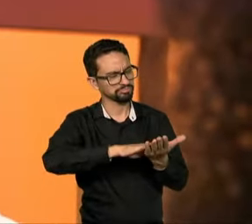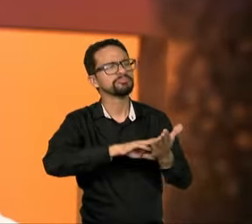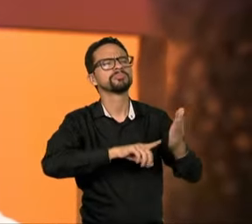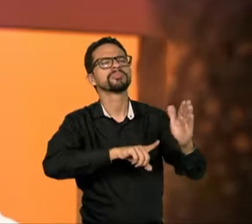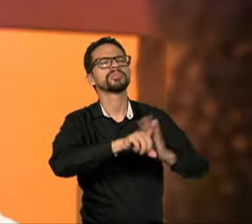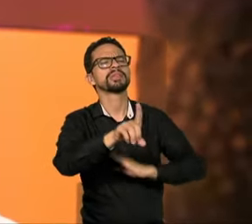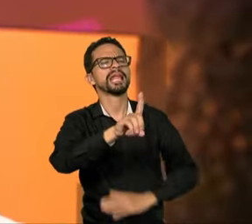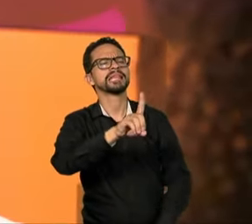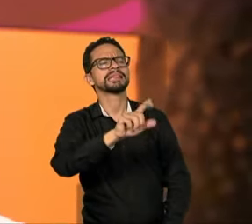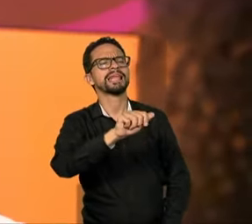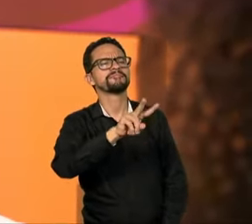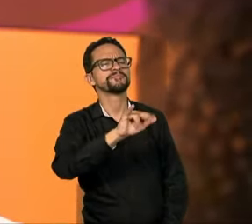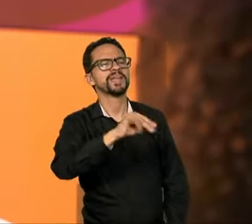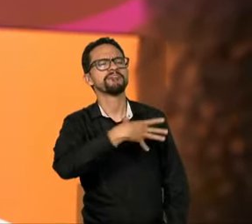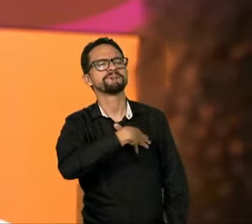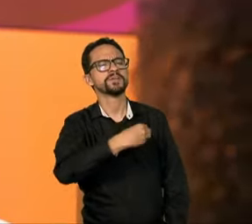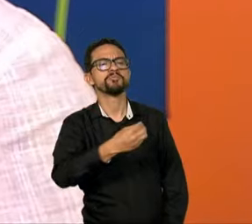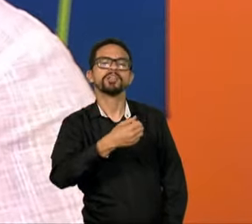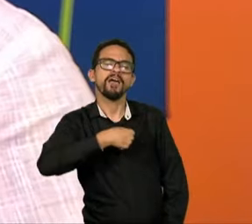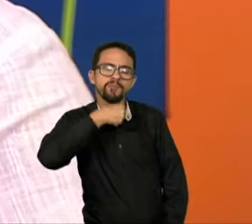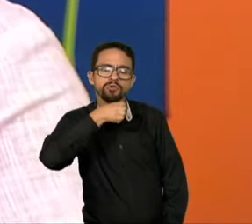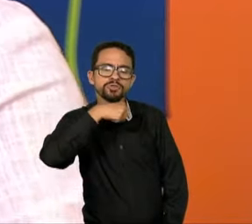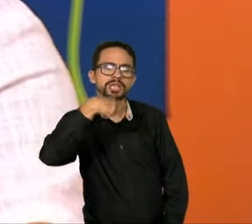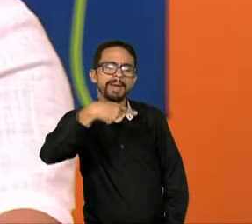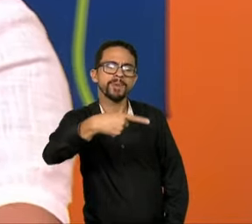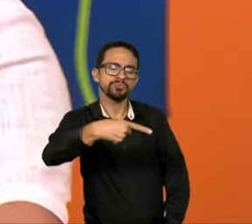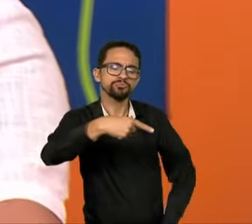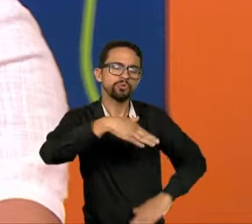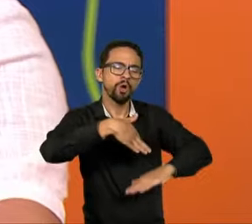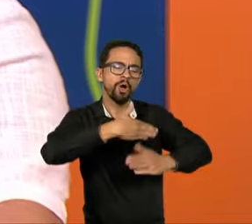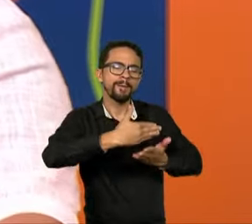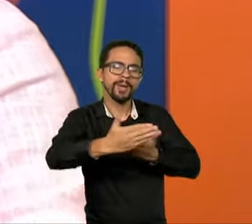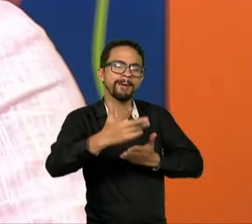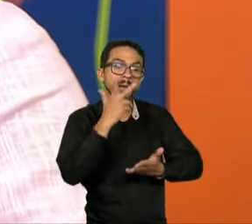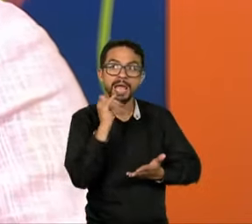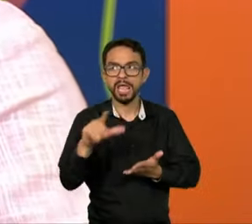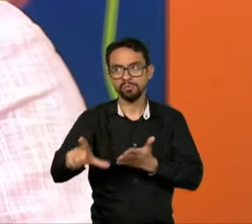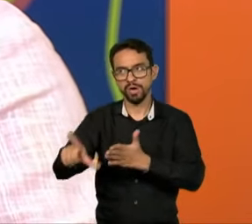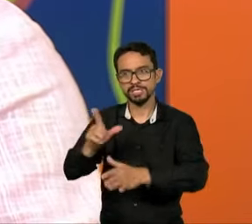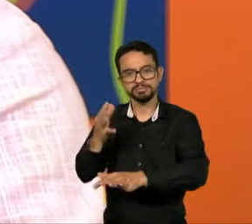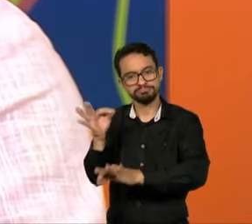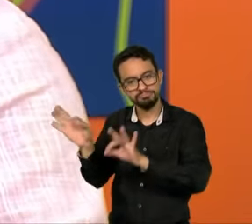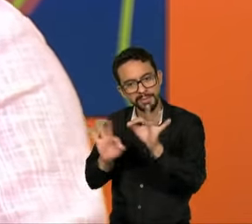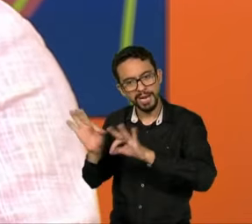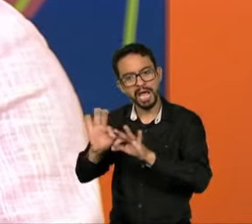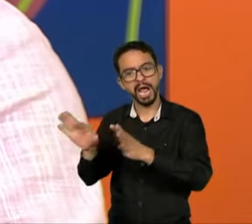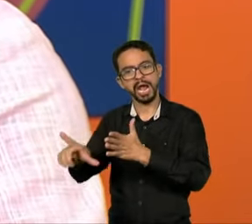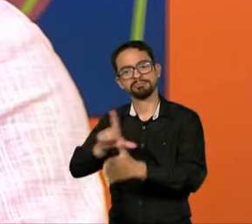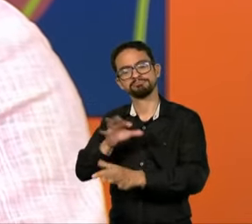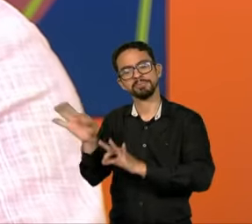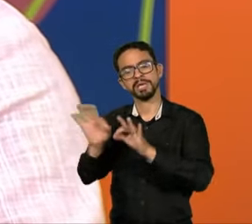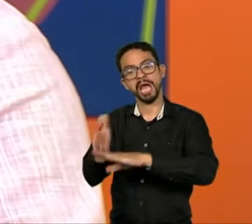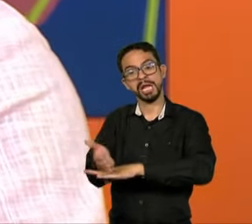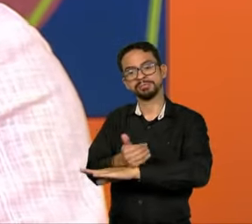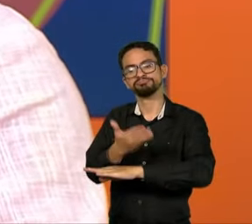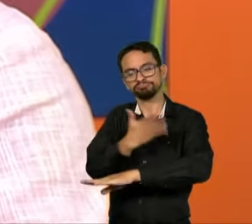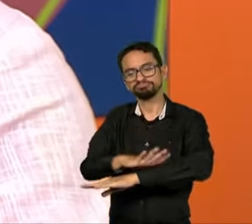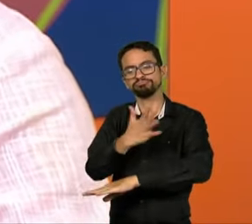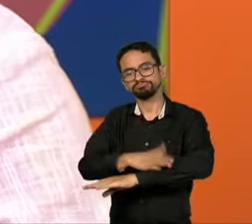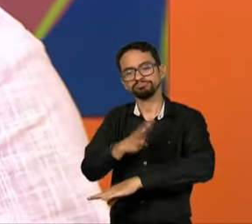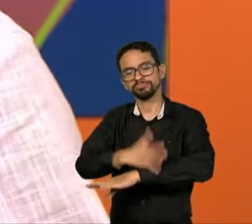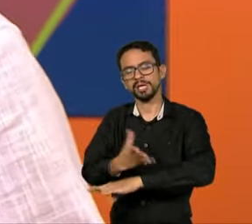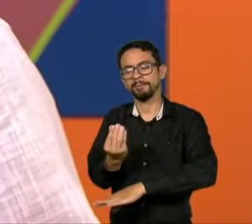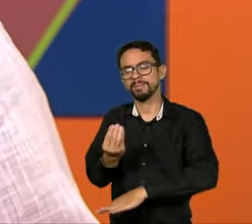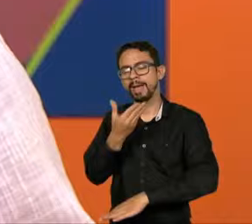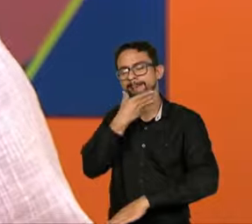seu filho Davi, que você foi um pai mais velho também, fui. Né? Eu me preparei muito para ser pai. Inclusive quando... Ensaiou muito, né?